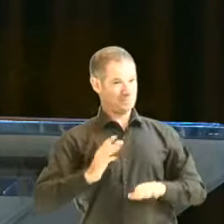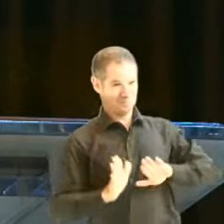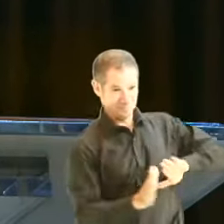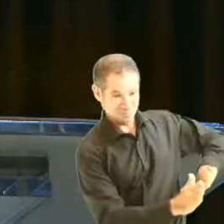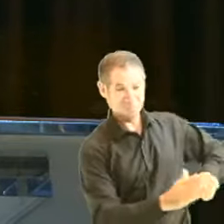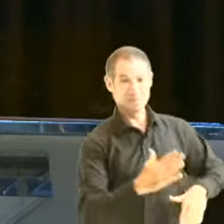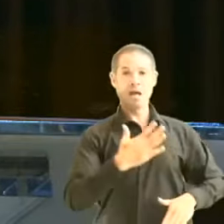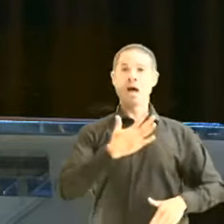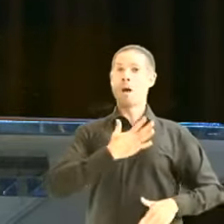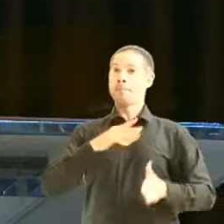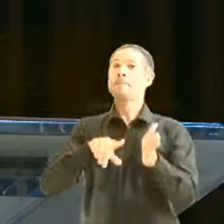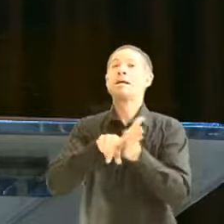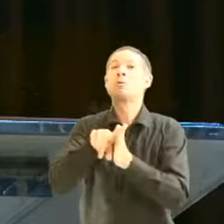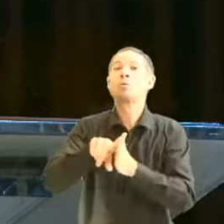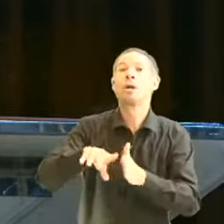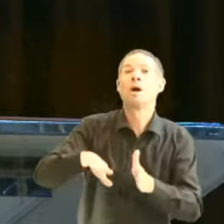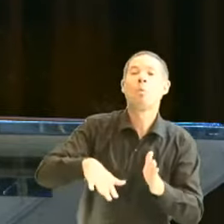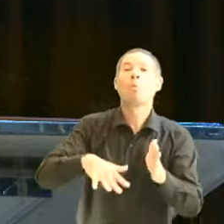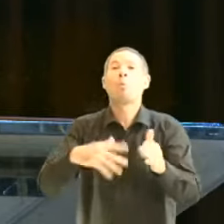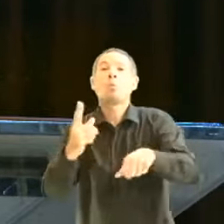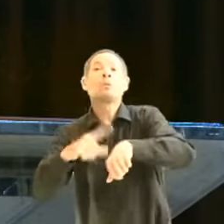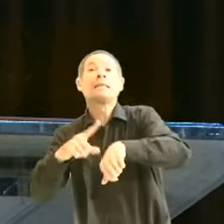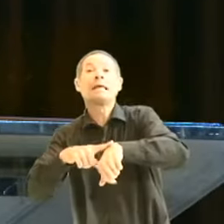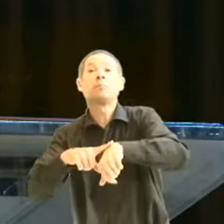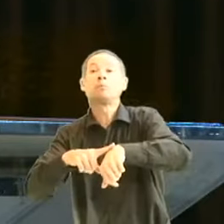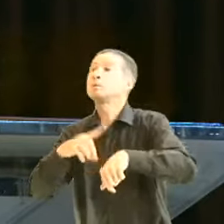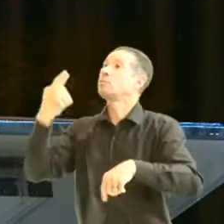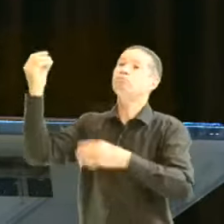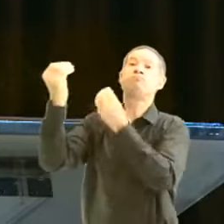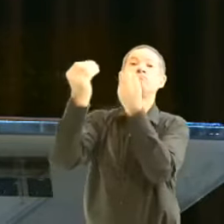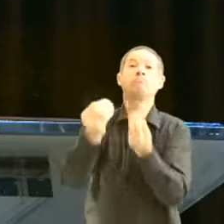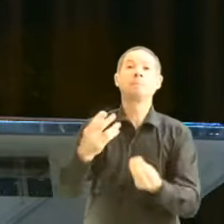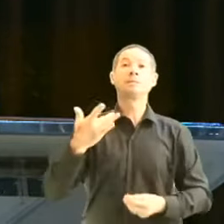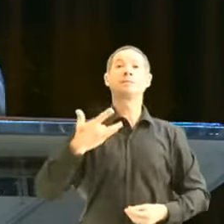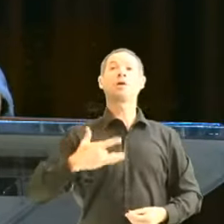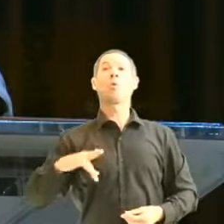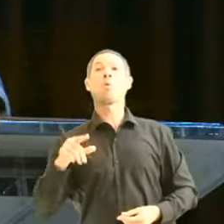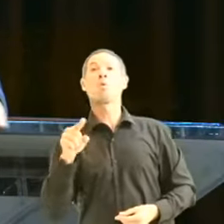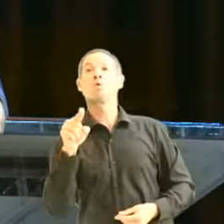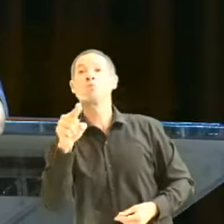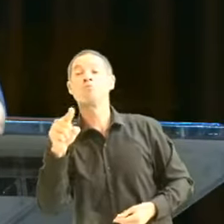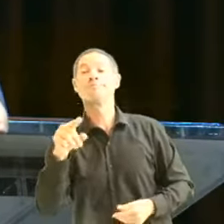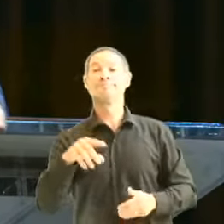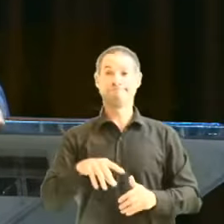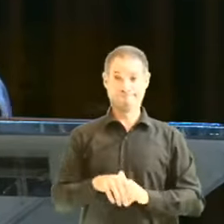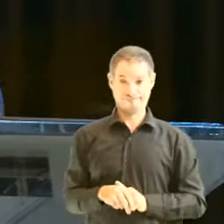para você é: quanto tempo Deus tem dado misericórdia para você?